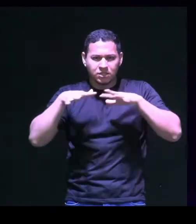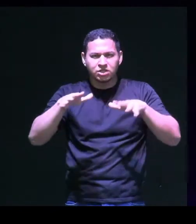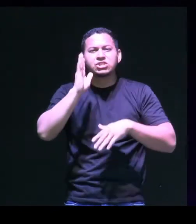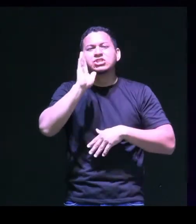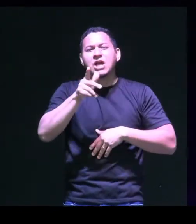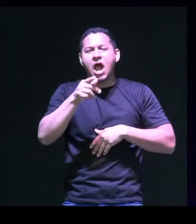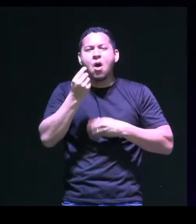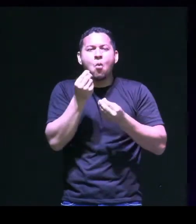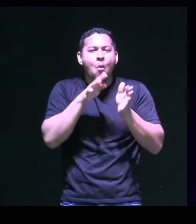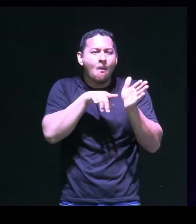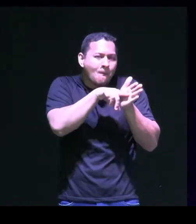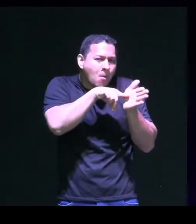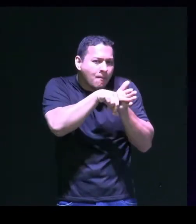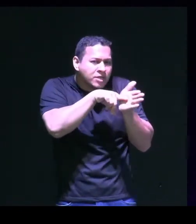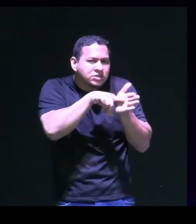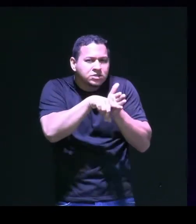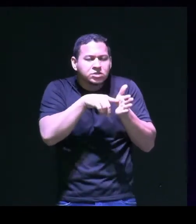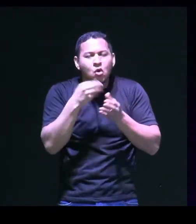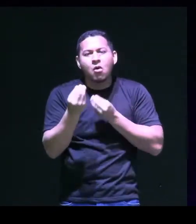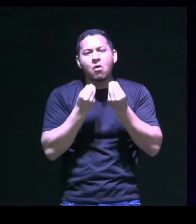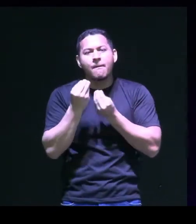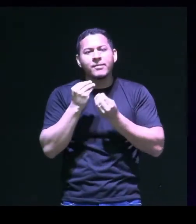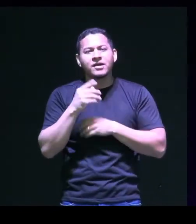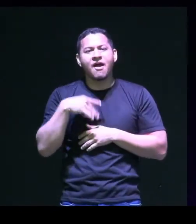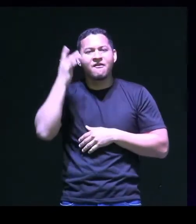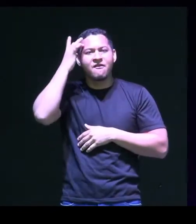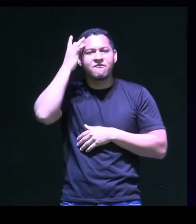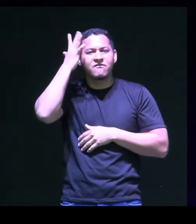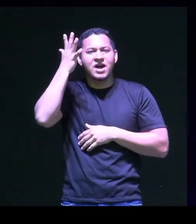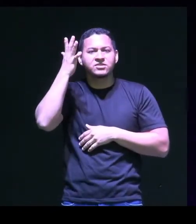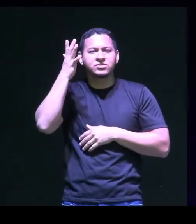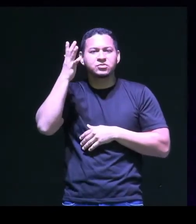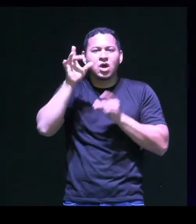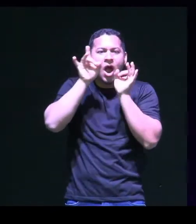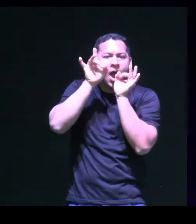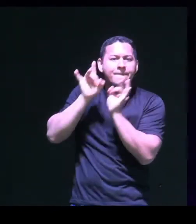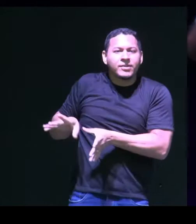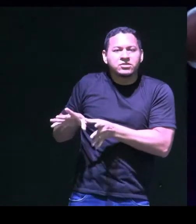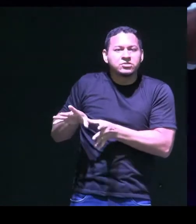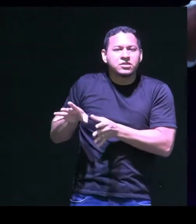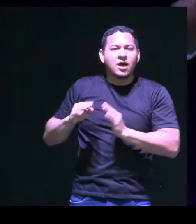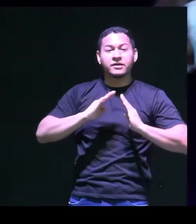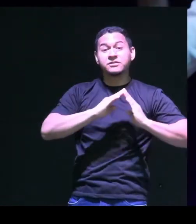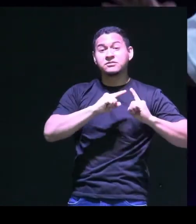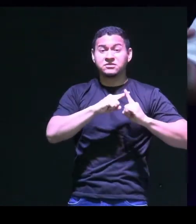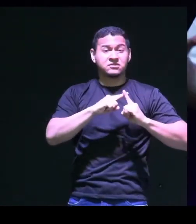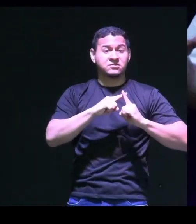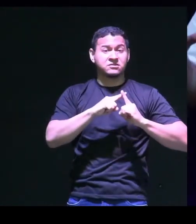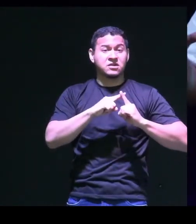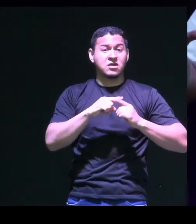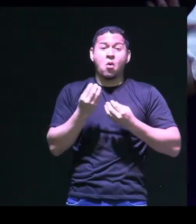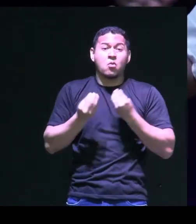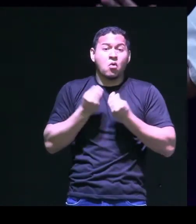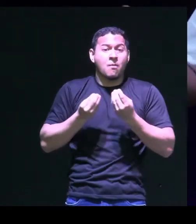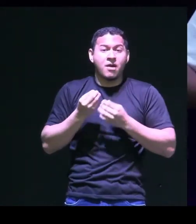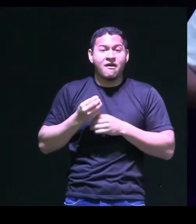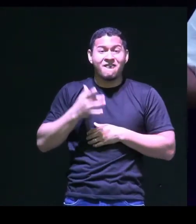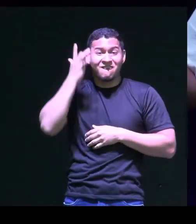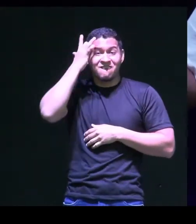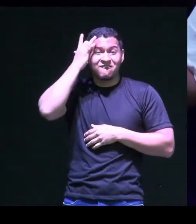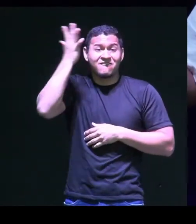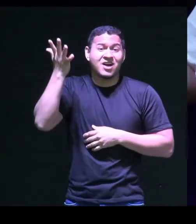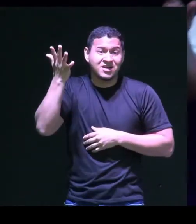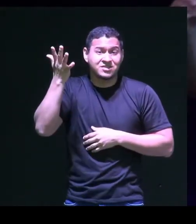já deve estar sendo. Como é fácil fechar as igrejas. Como é fácil impedir